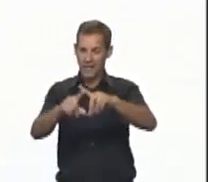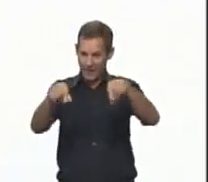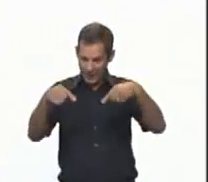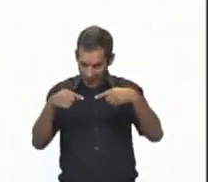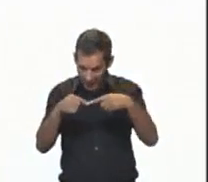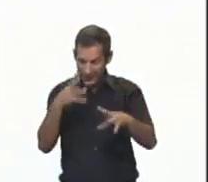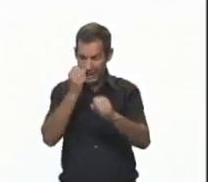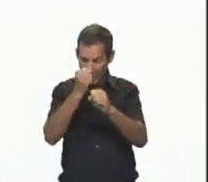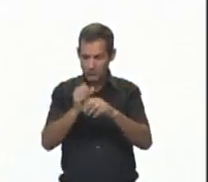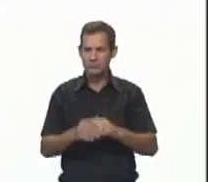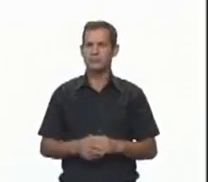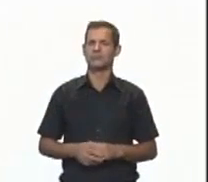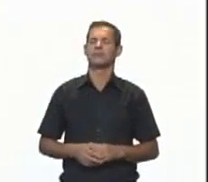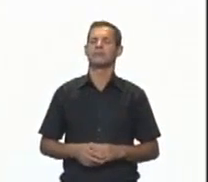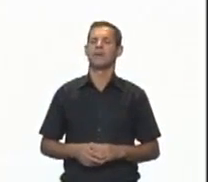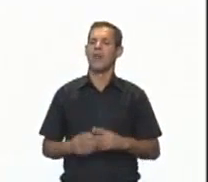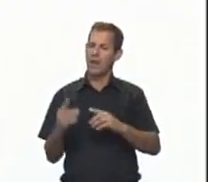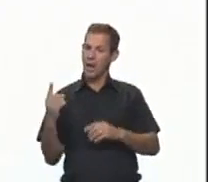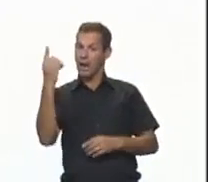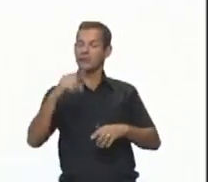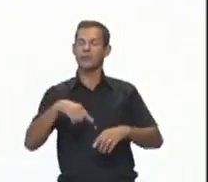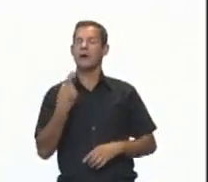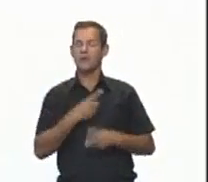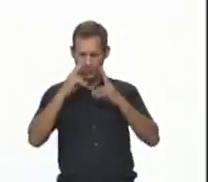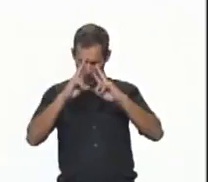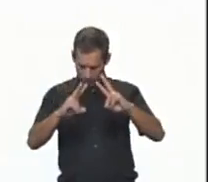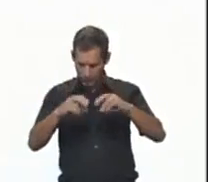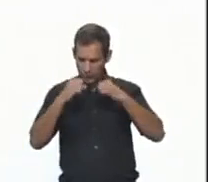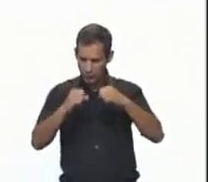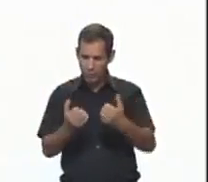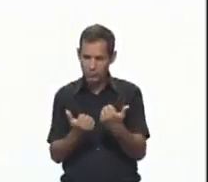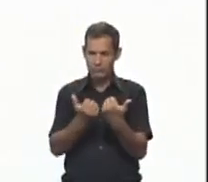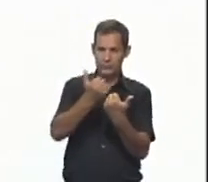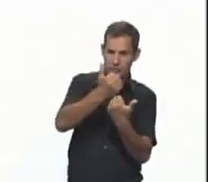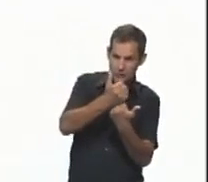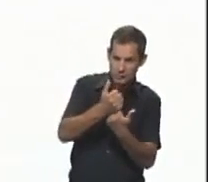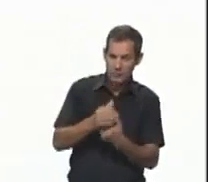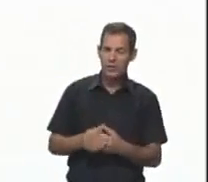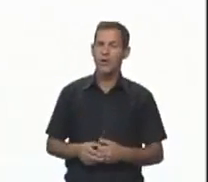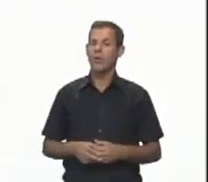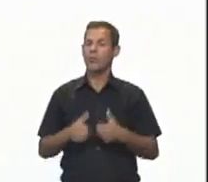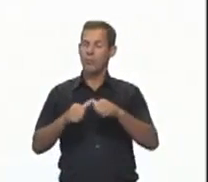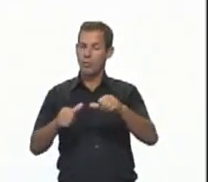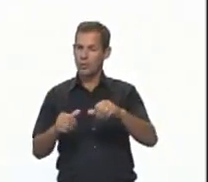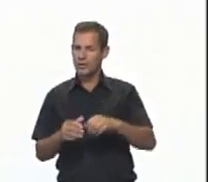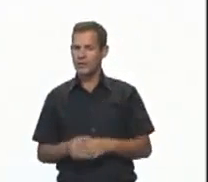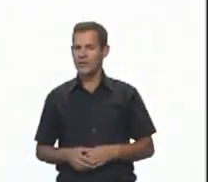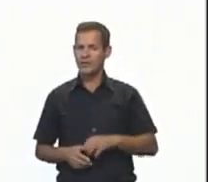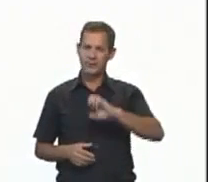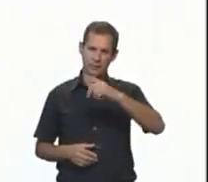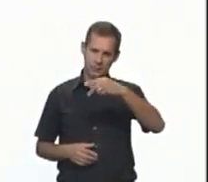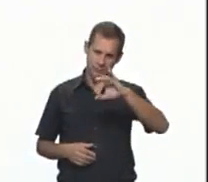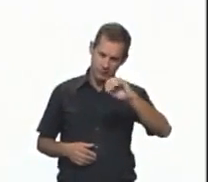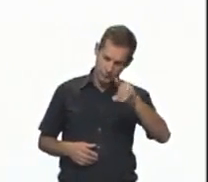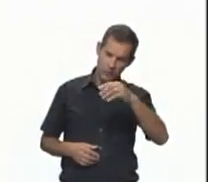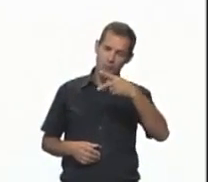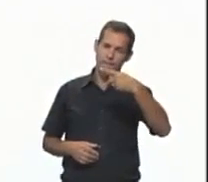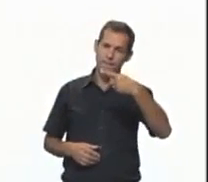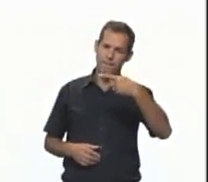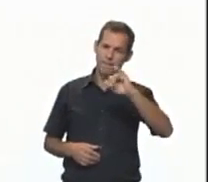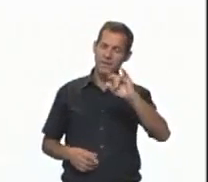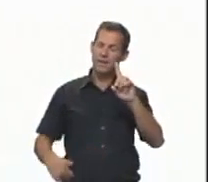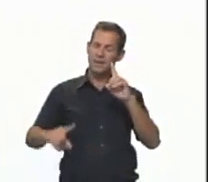área, né, calculada na altura. Mas a gente já viu que a gente pode substituir por essa expressão. π, que multiplica